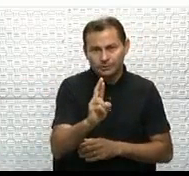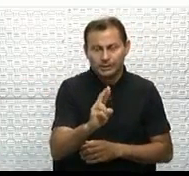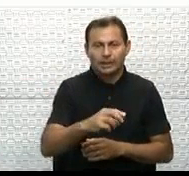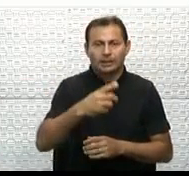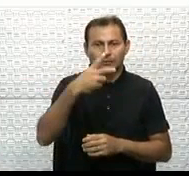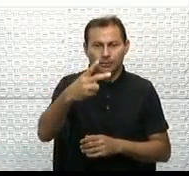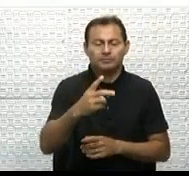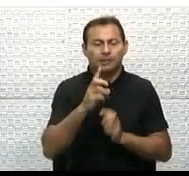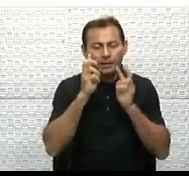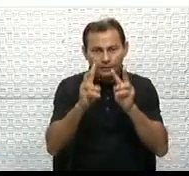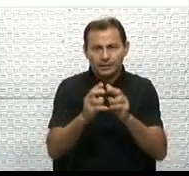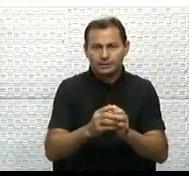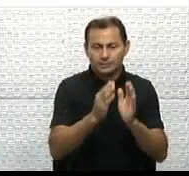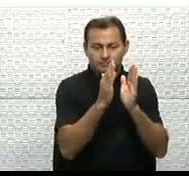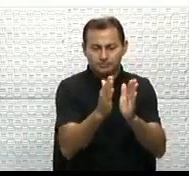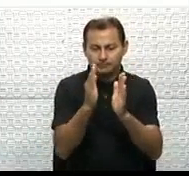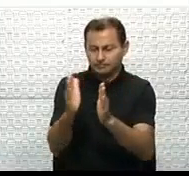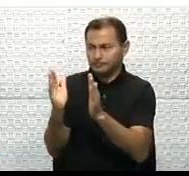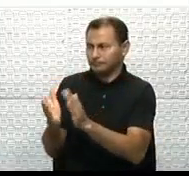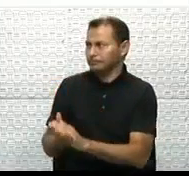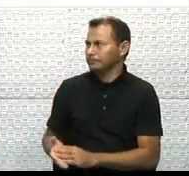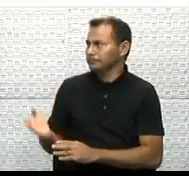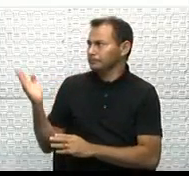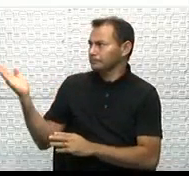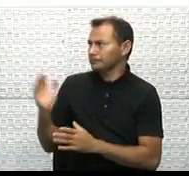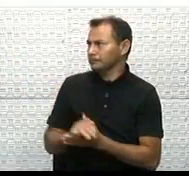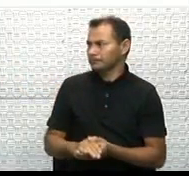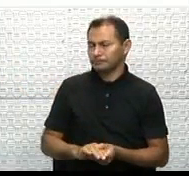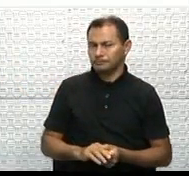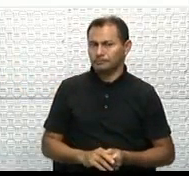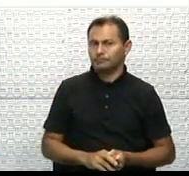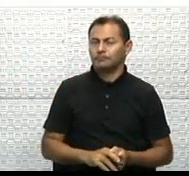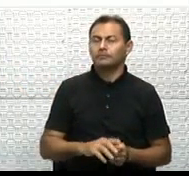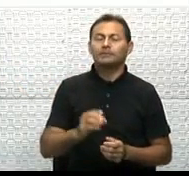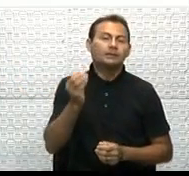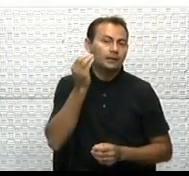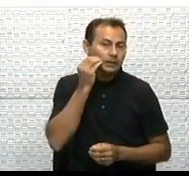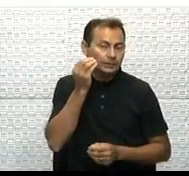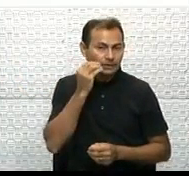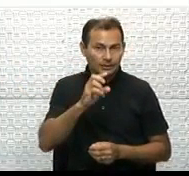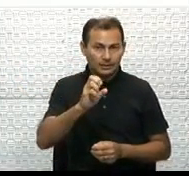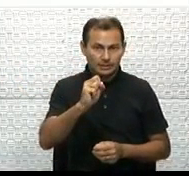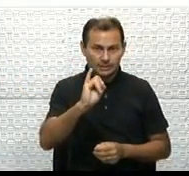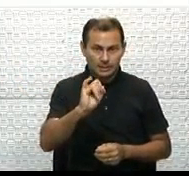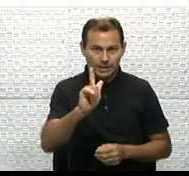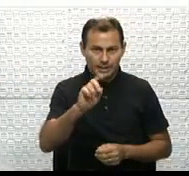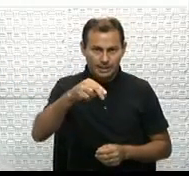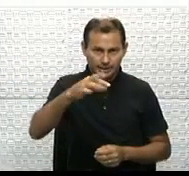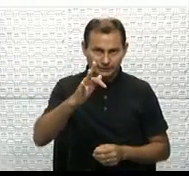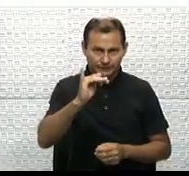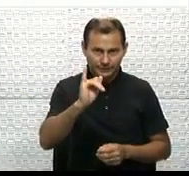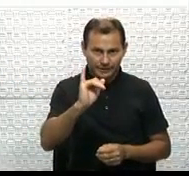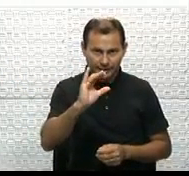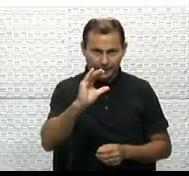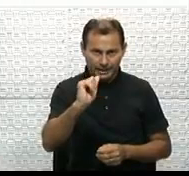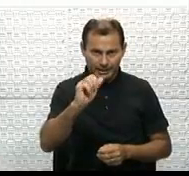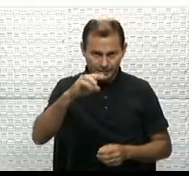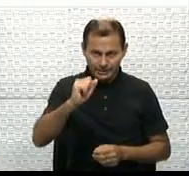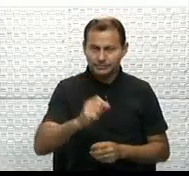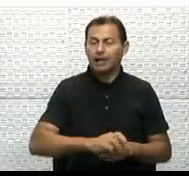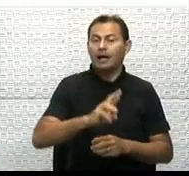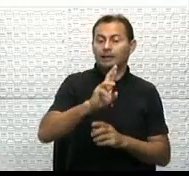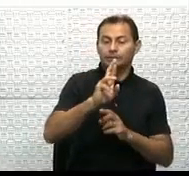2, considerando esses passos. Então, para testar a significância de R, lembrando que esse